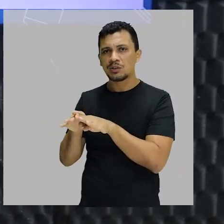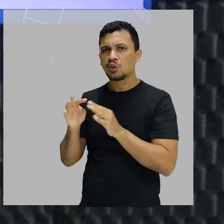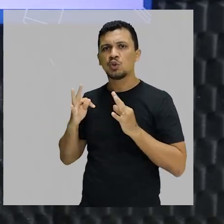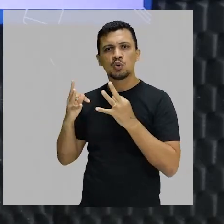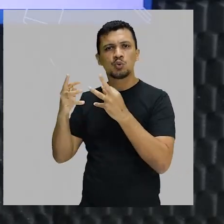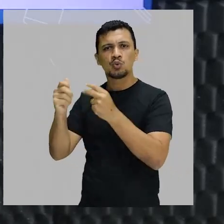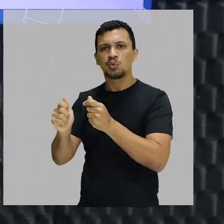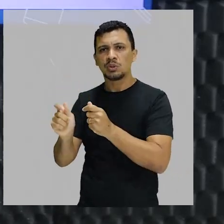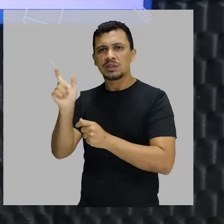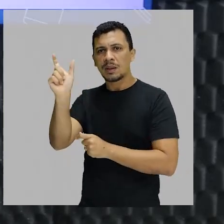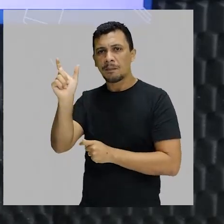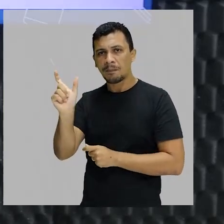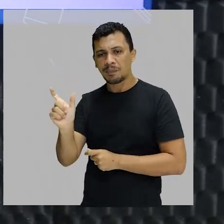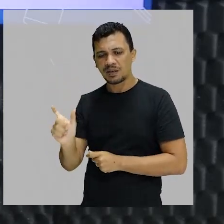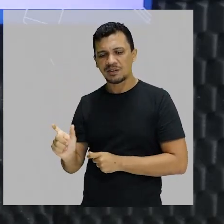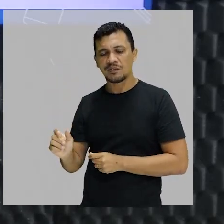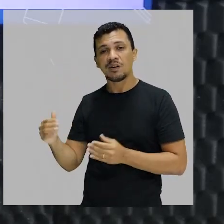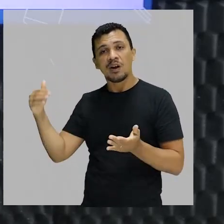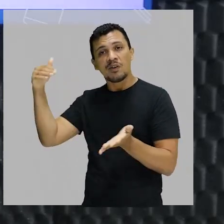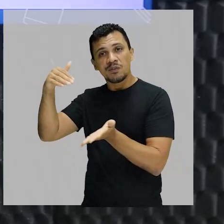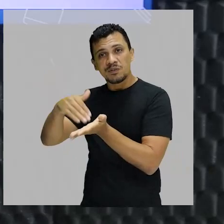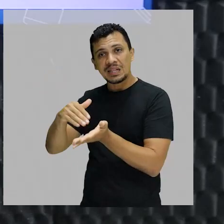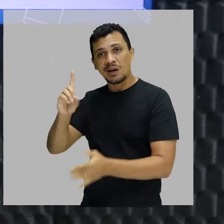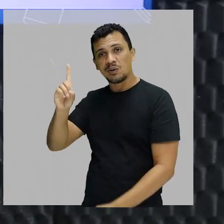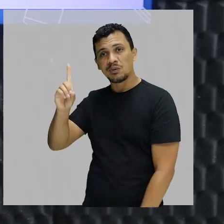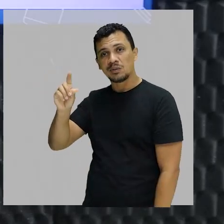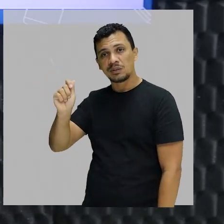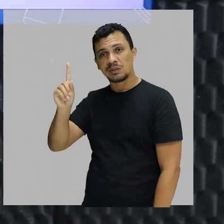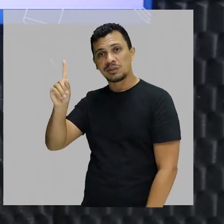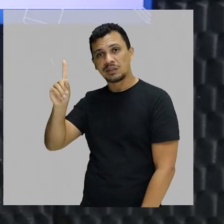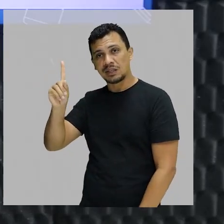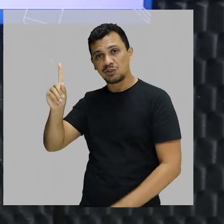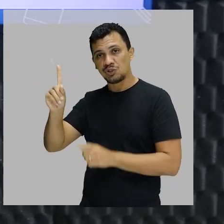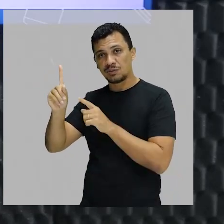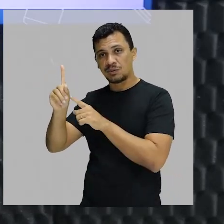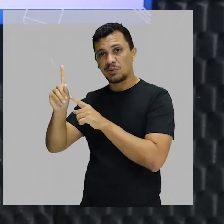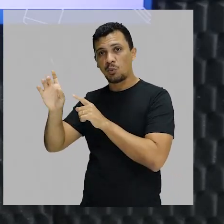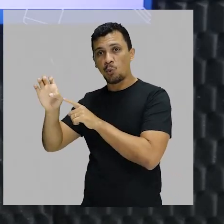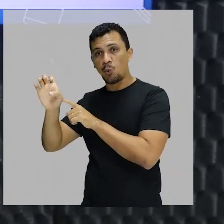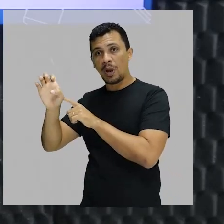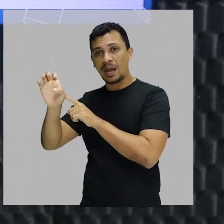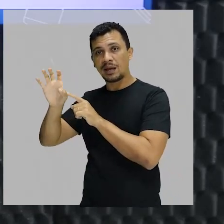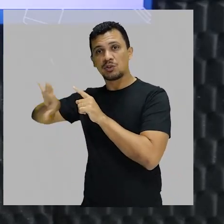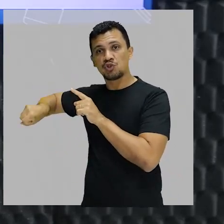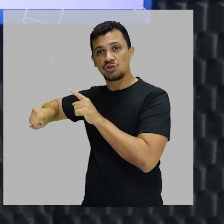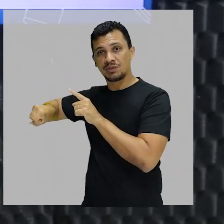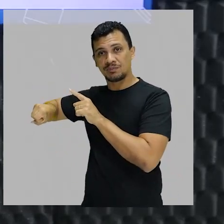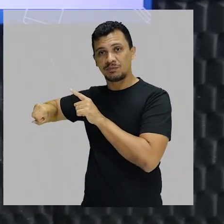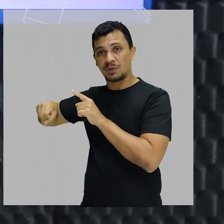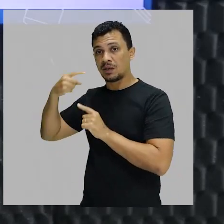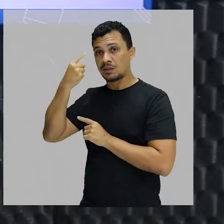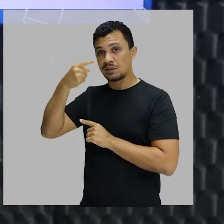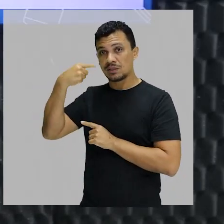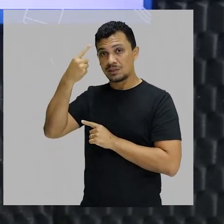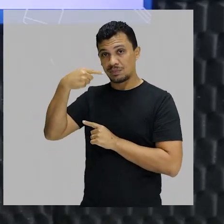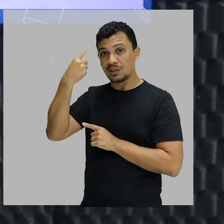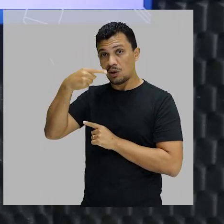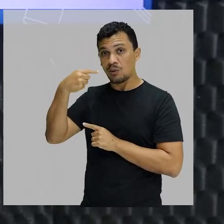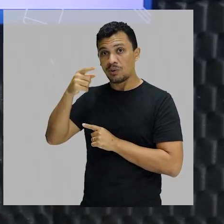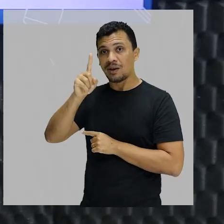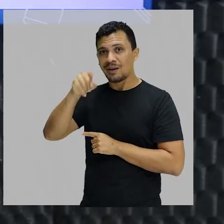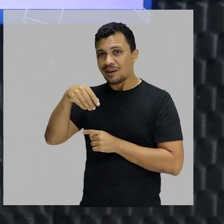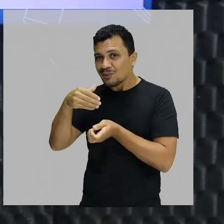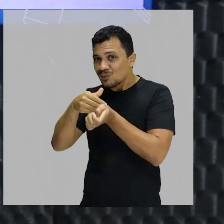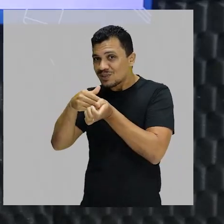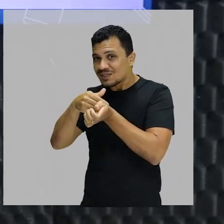em dade, elas suprimem o último E, tá? Quando você vai colocá-las em espanhol, isso aqui é um macetezinho fácil para